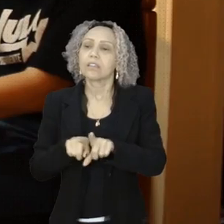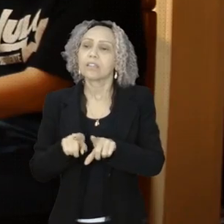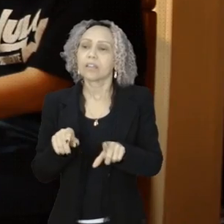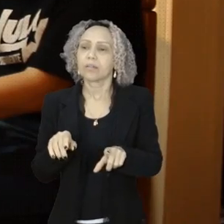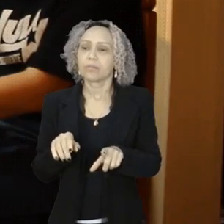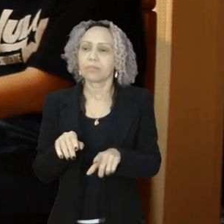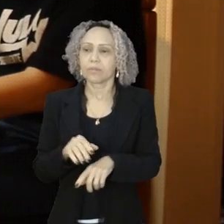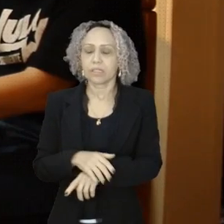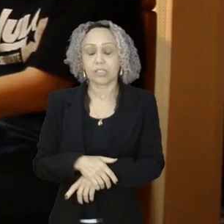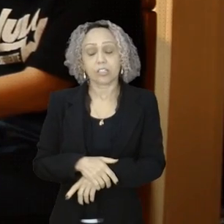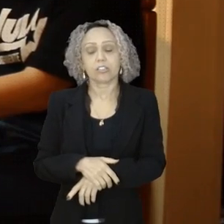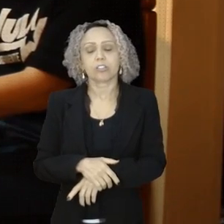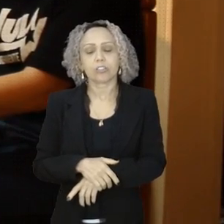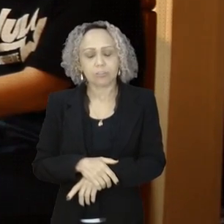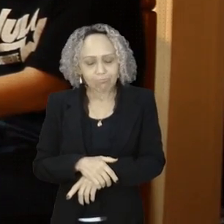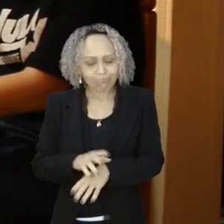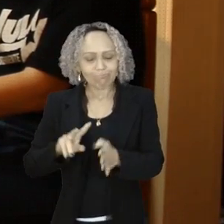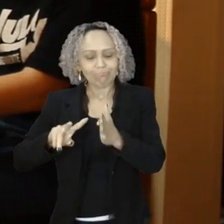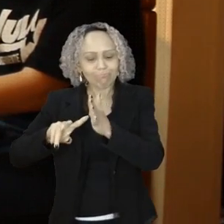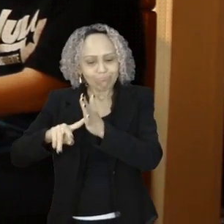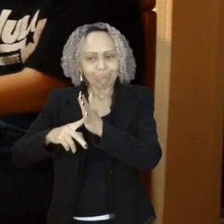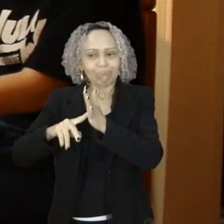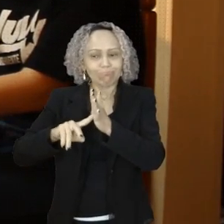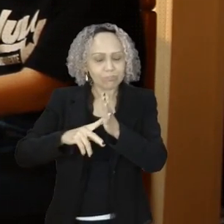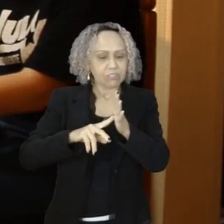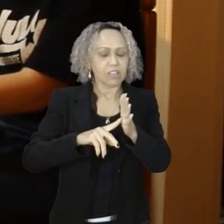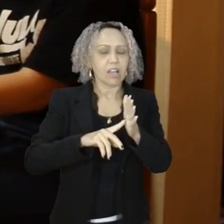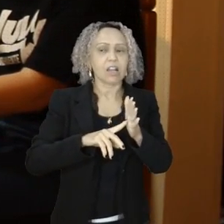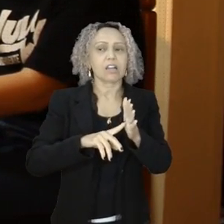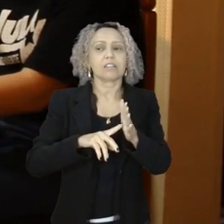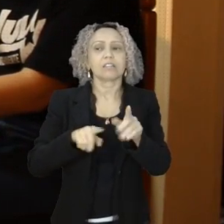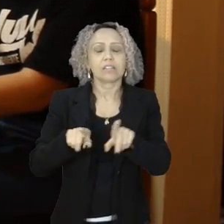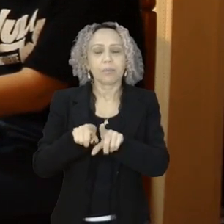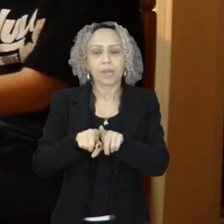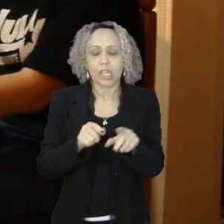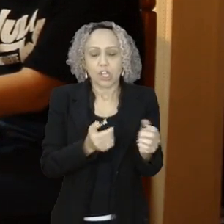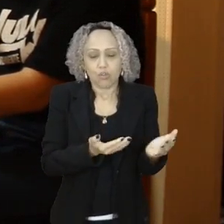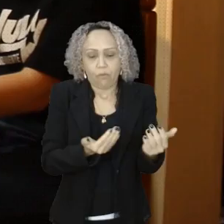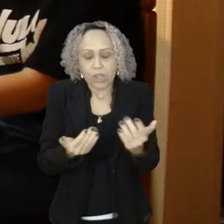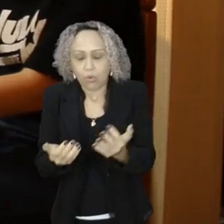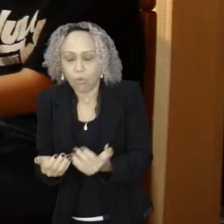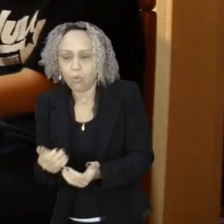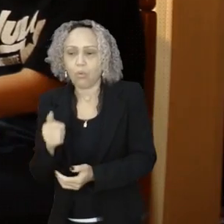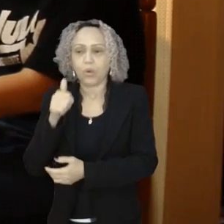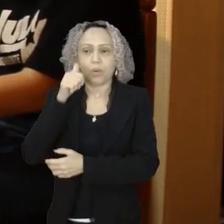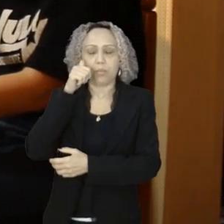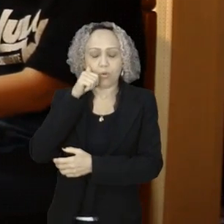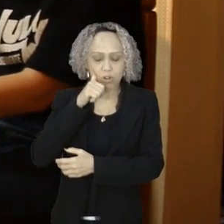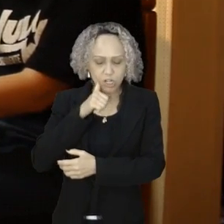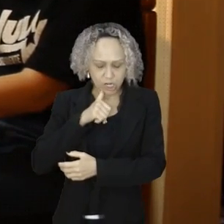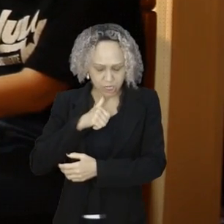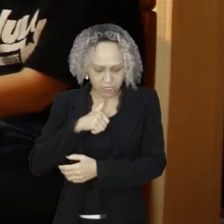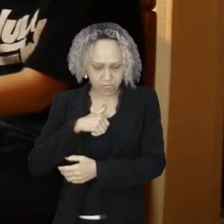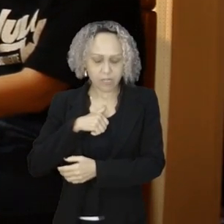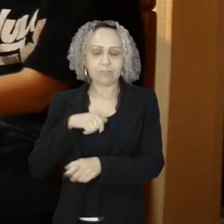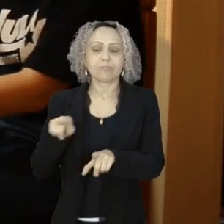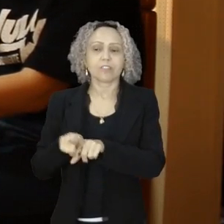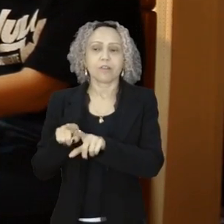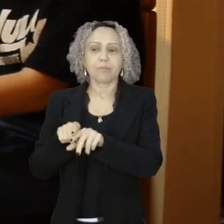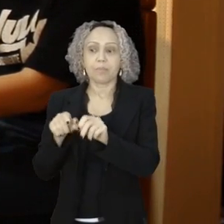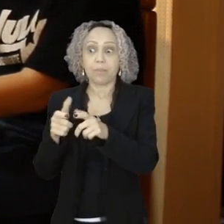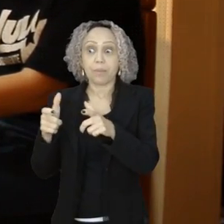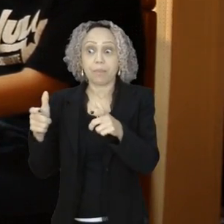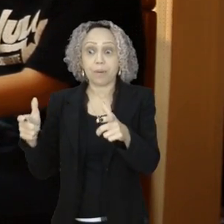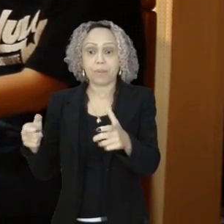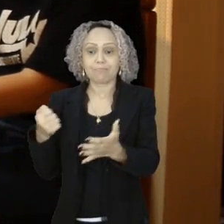dos sindicatos, né? Uma juventude, né? E também mulheres em número muito mais significativo do